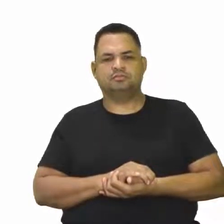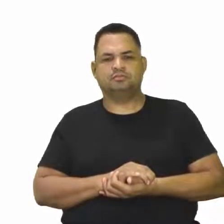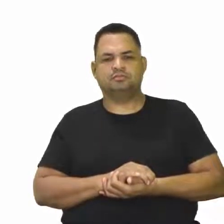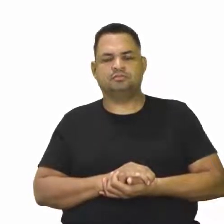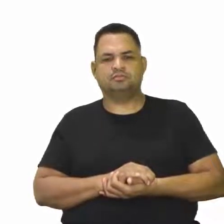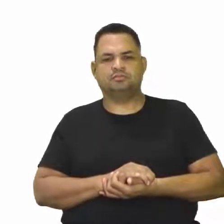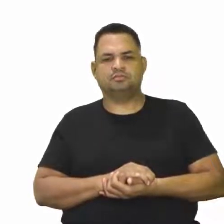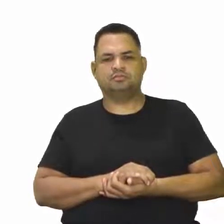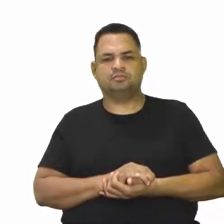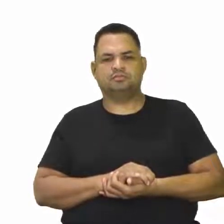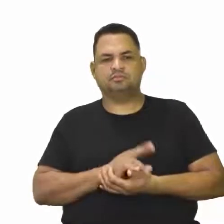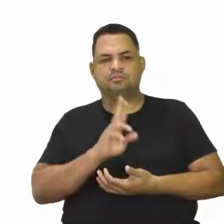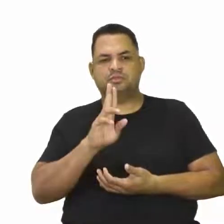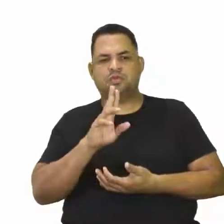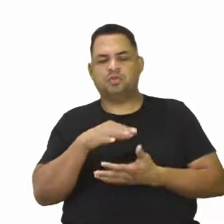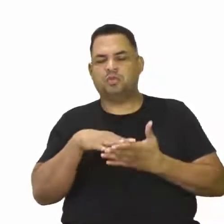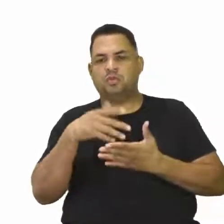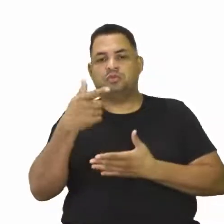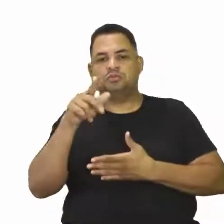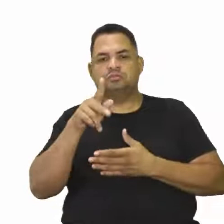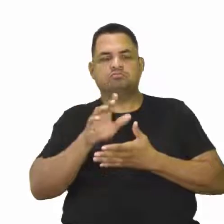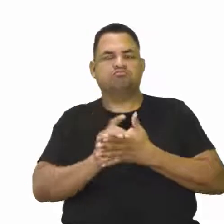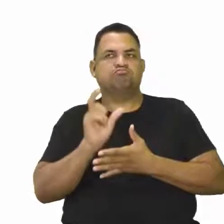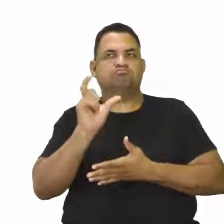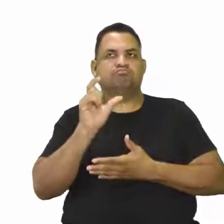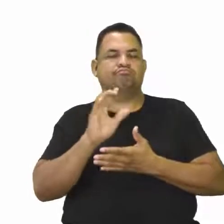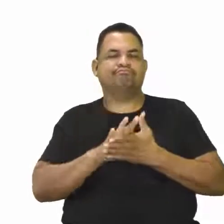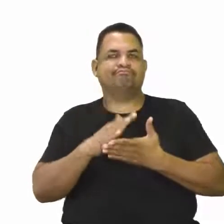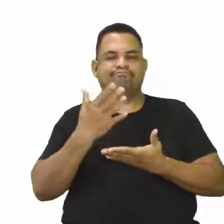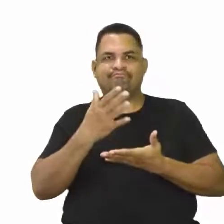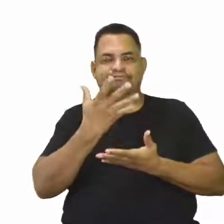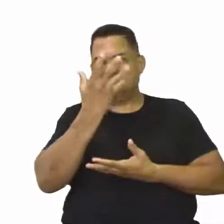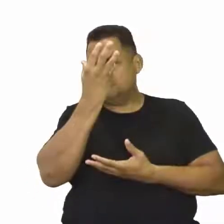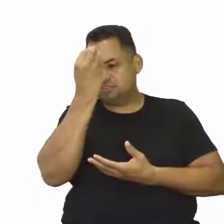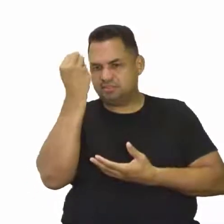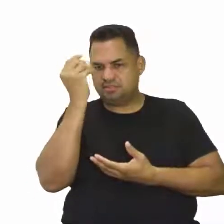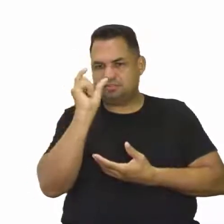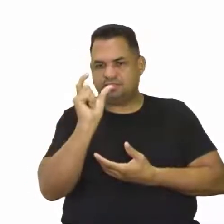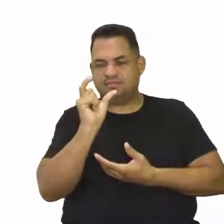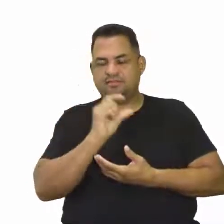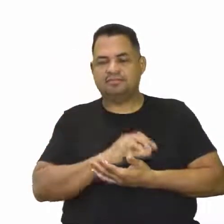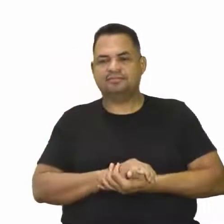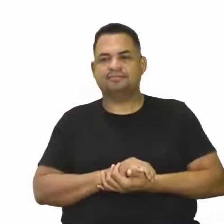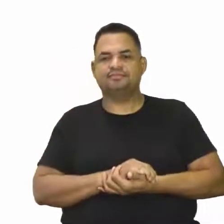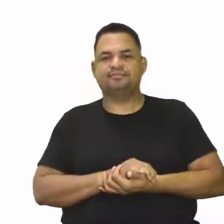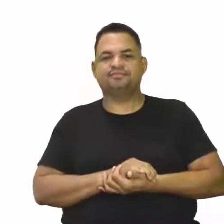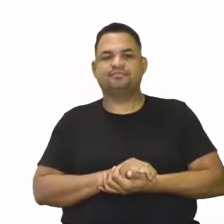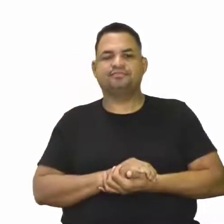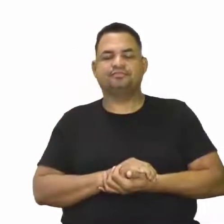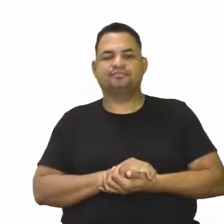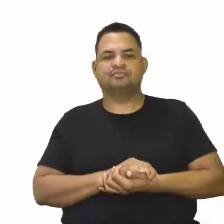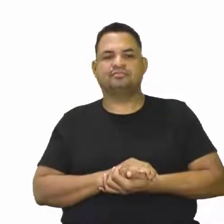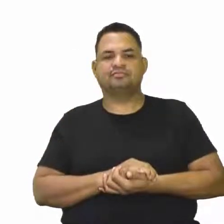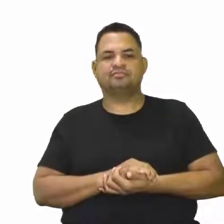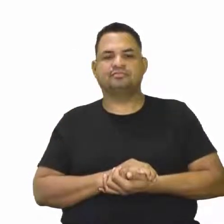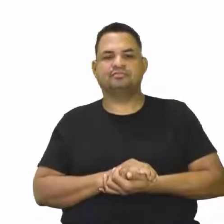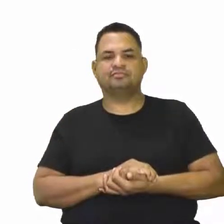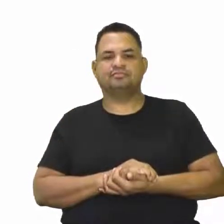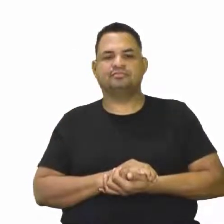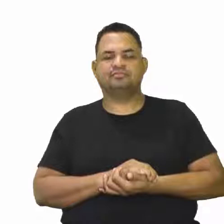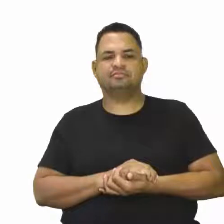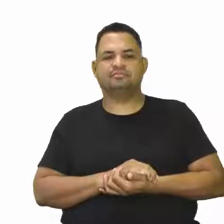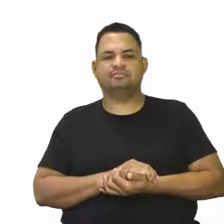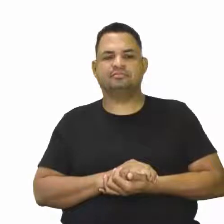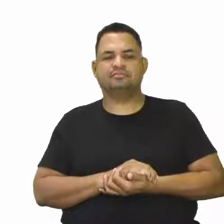enfim, o e a outra palavra começando com o, porque agora não vem uma palavra na minha cabeça, não. Continuando. Aí ainda tem